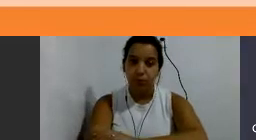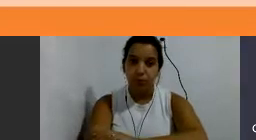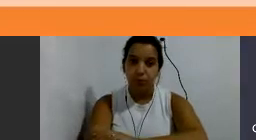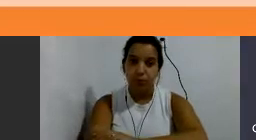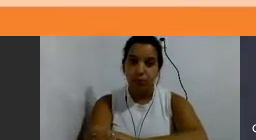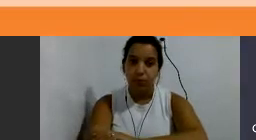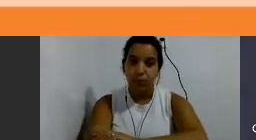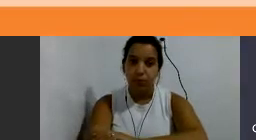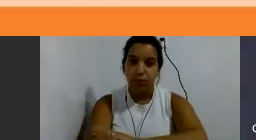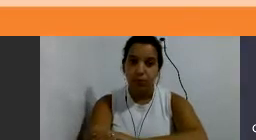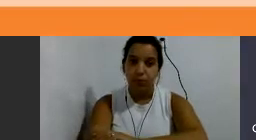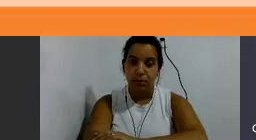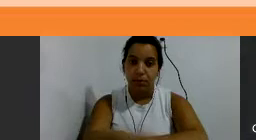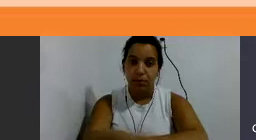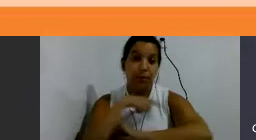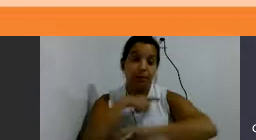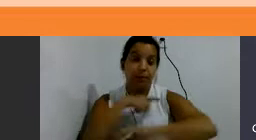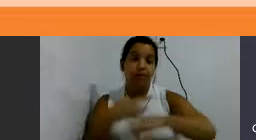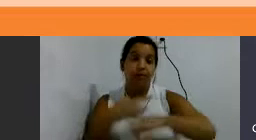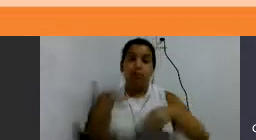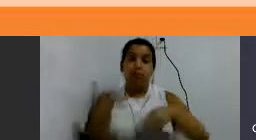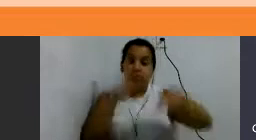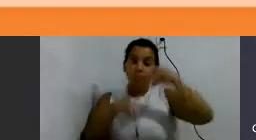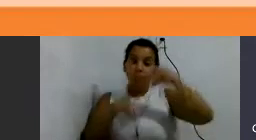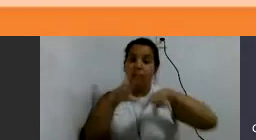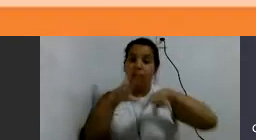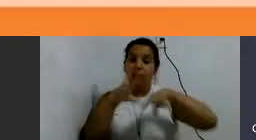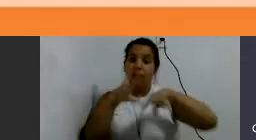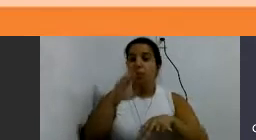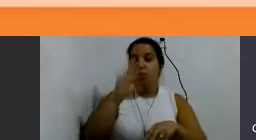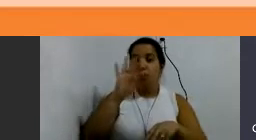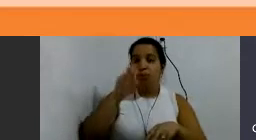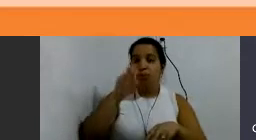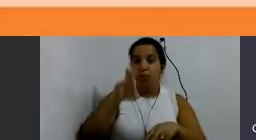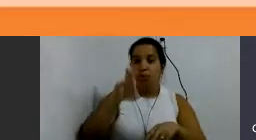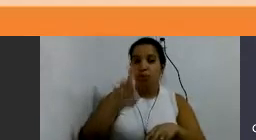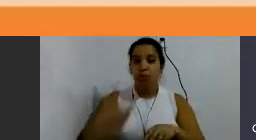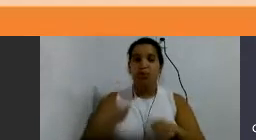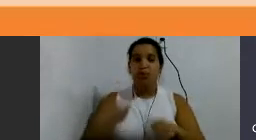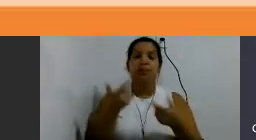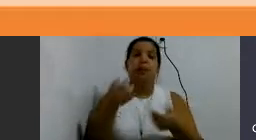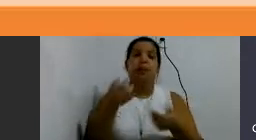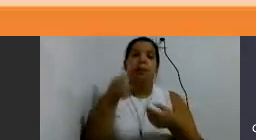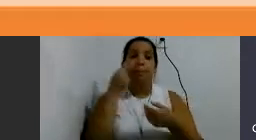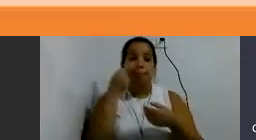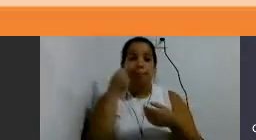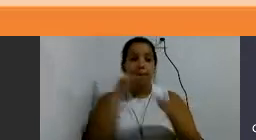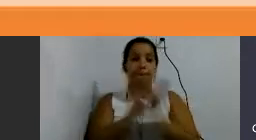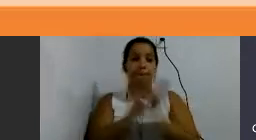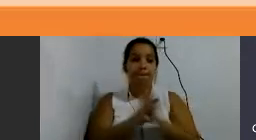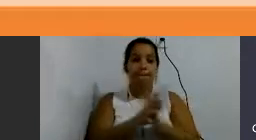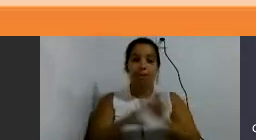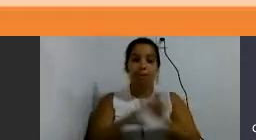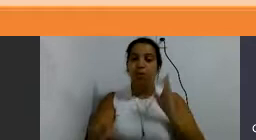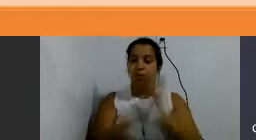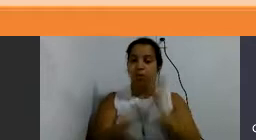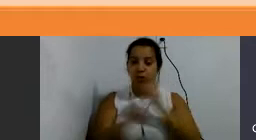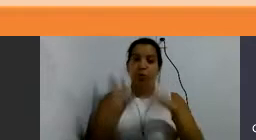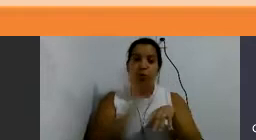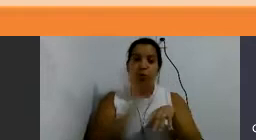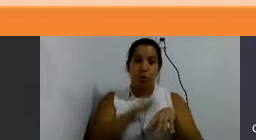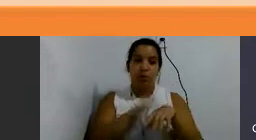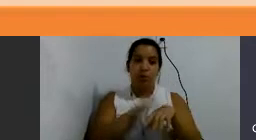Aqui a gente tem uma cultura de promastigota de Leishmania. Então, quando eu falei dos métodos de diagnóstico que a gente tem,